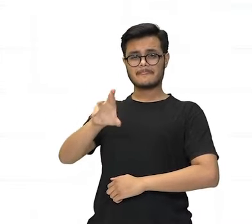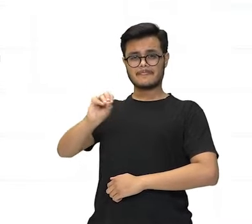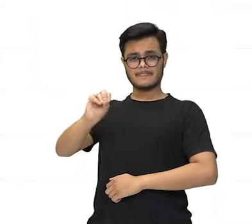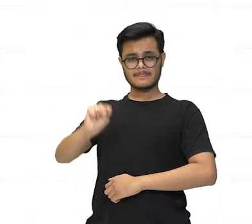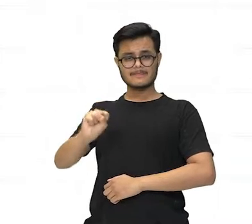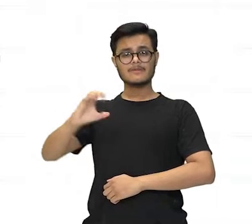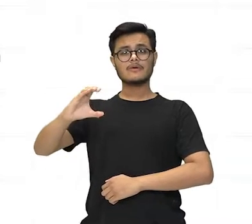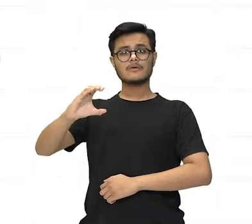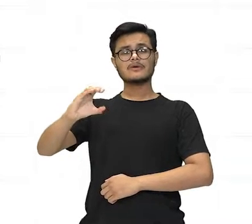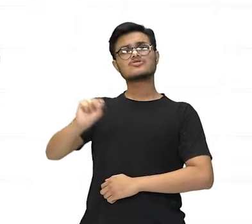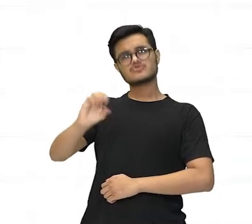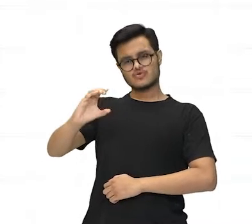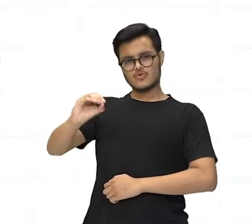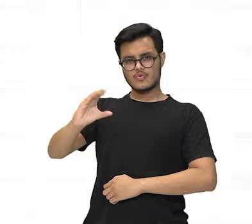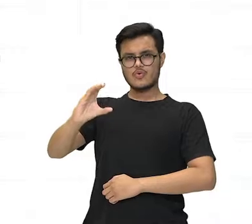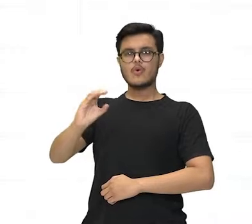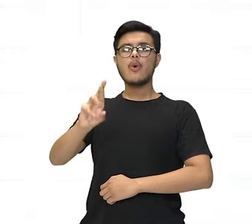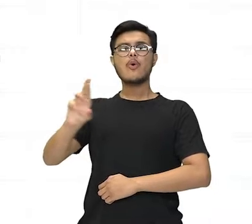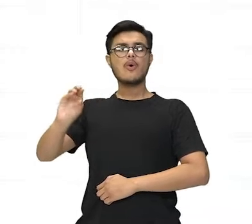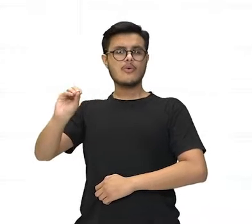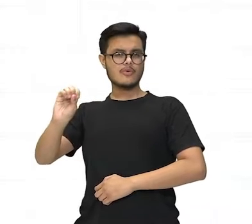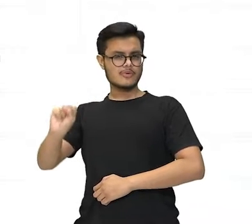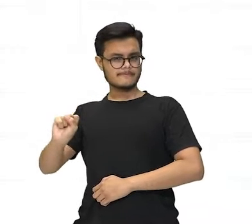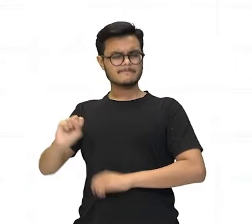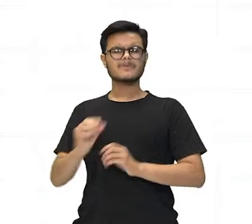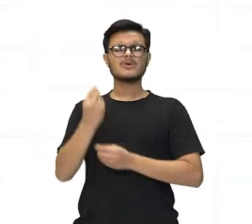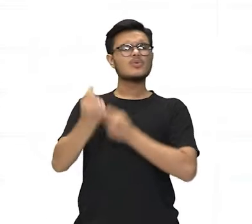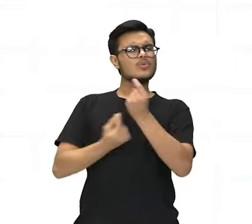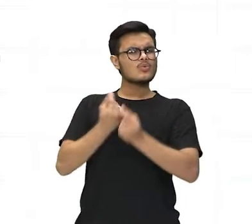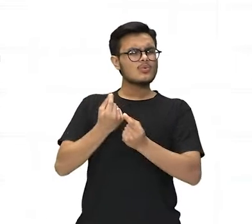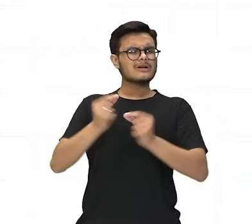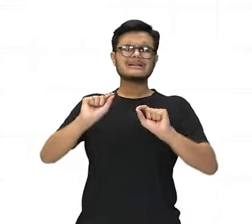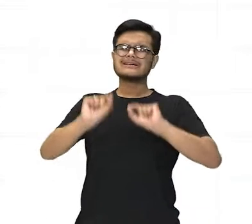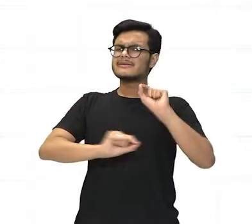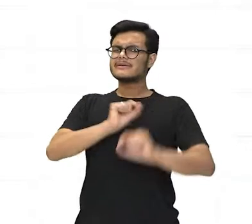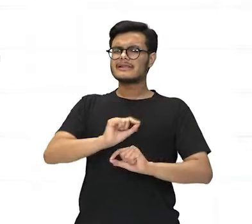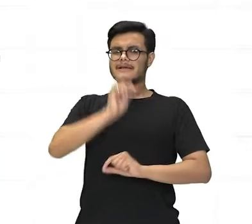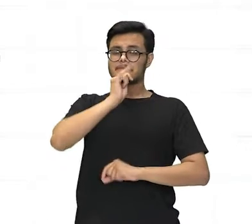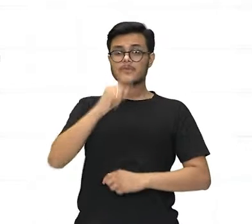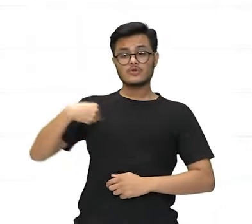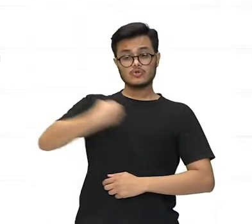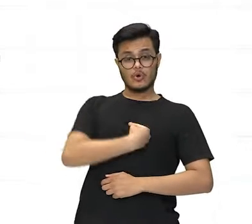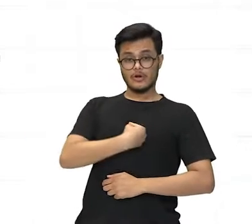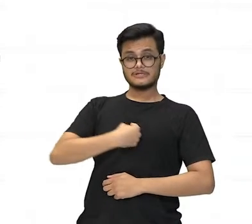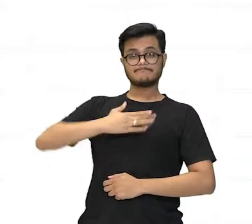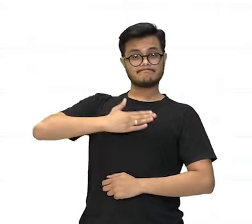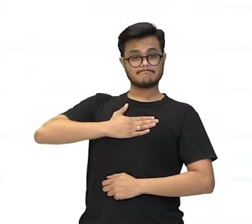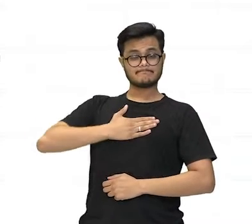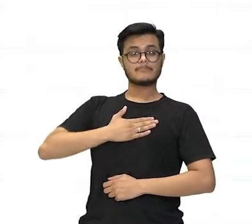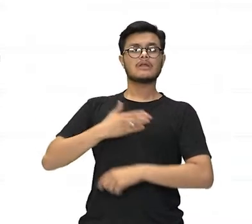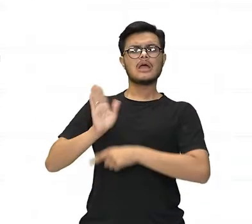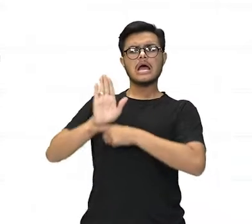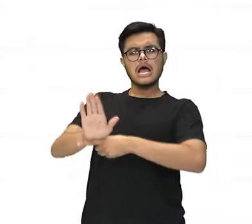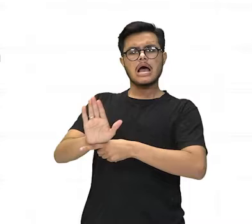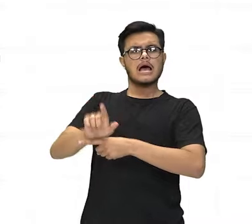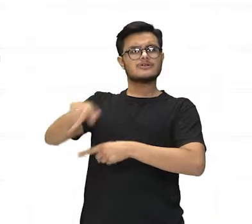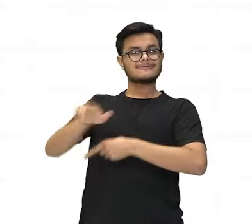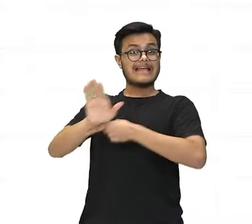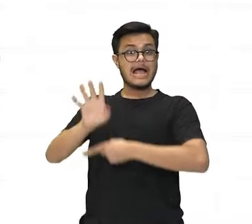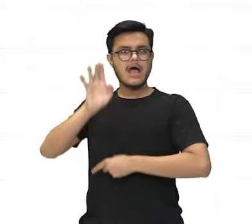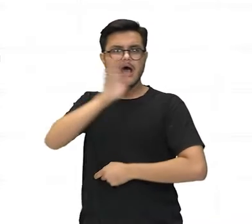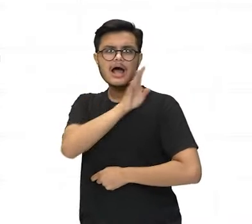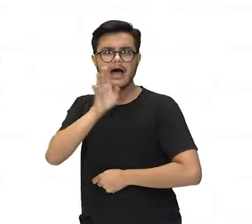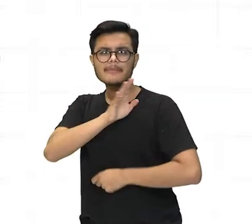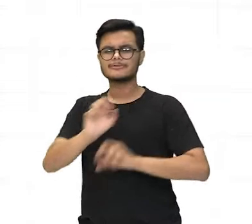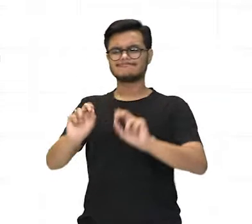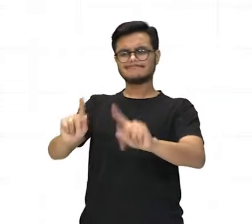já dá para a gente saber, né? Que são as intervenções que devem ser feitas de maneira rápida, logo